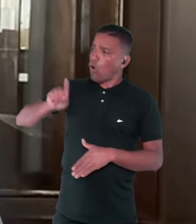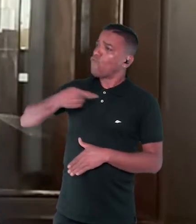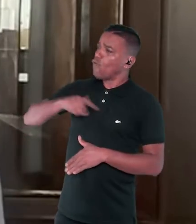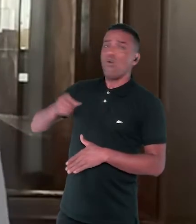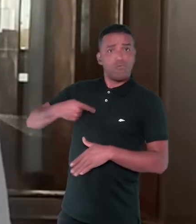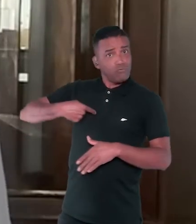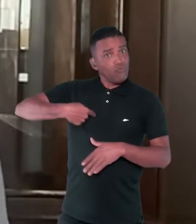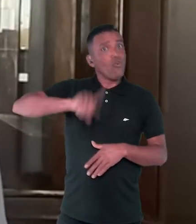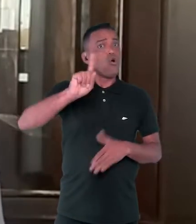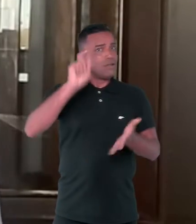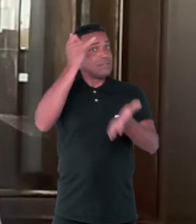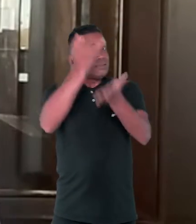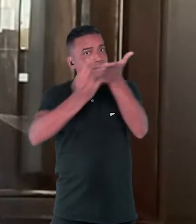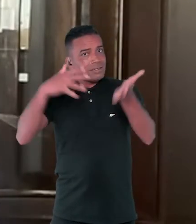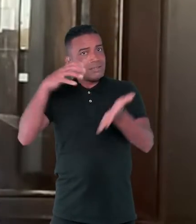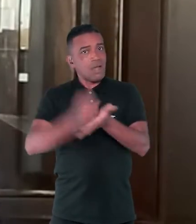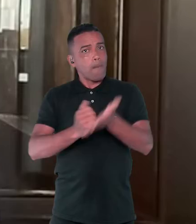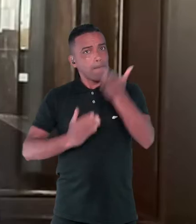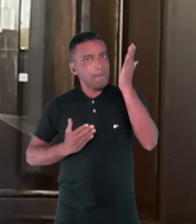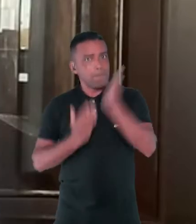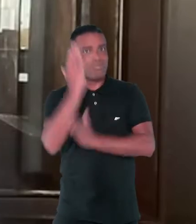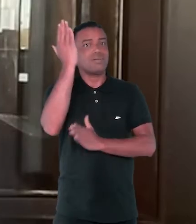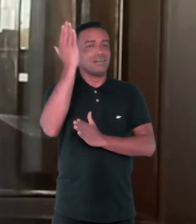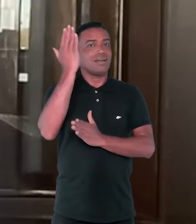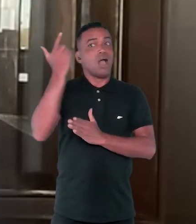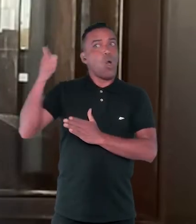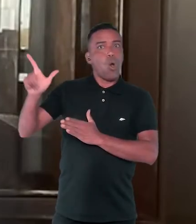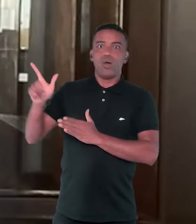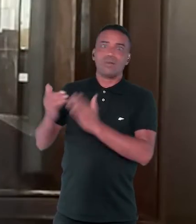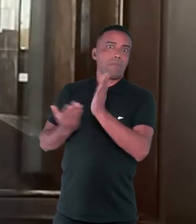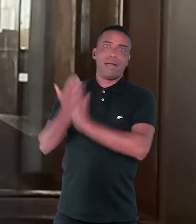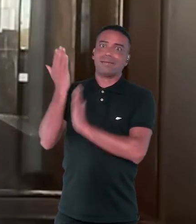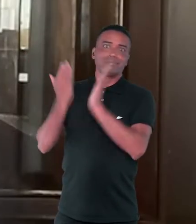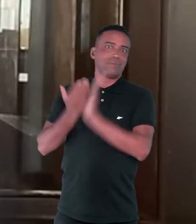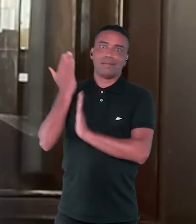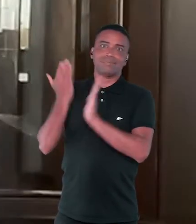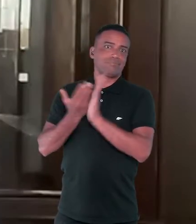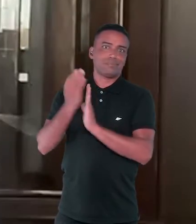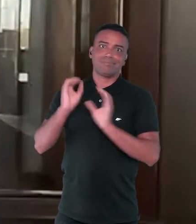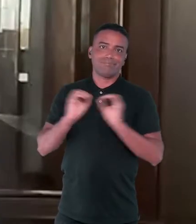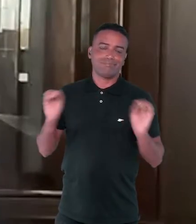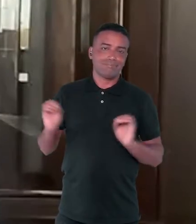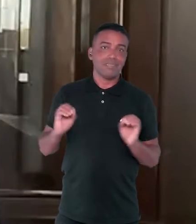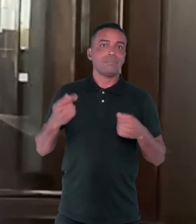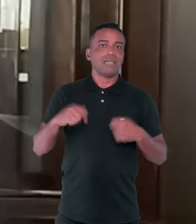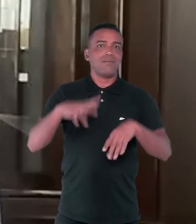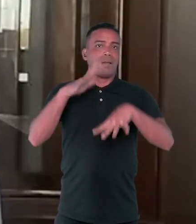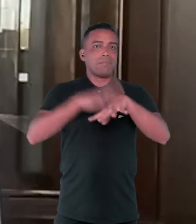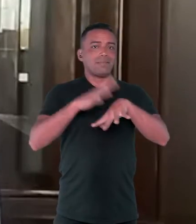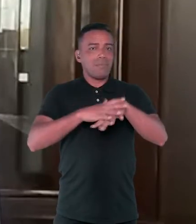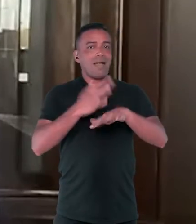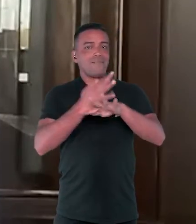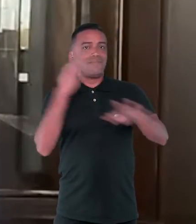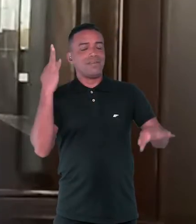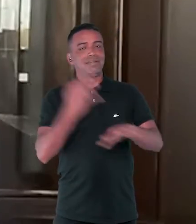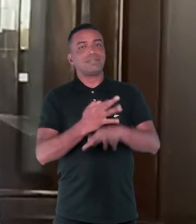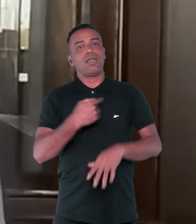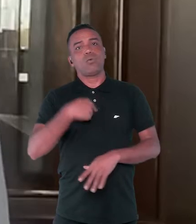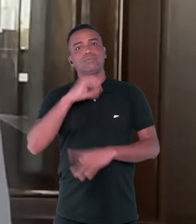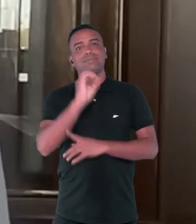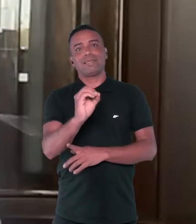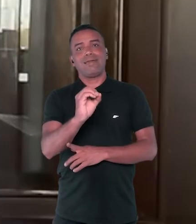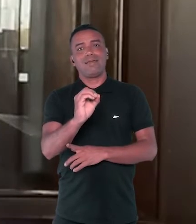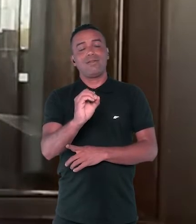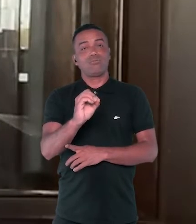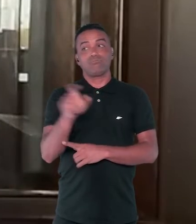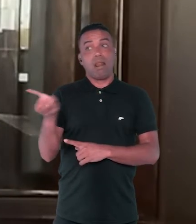Eu fui, fiz inscrição, consegui passar, que nas outras eu não passava, porque tinha matemática, física, eu só tirava zero.